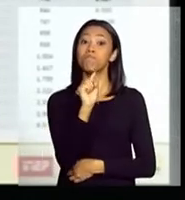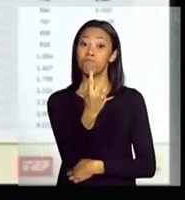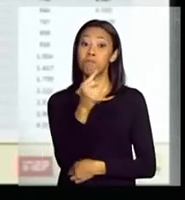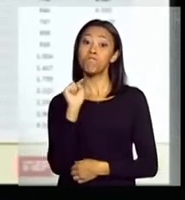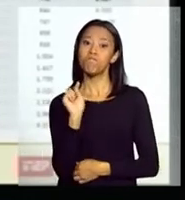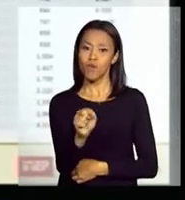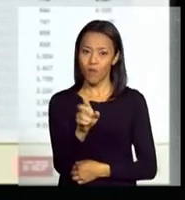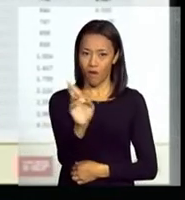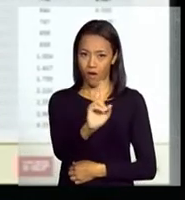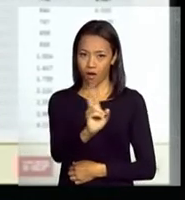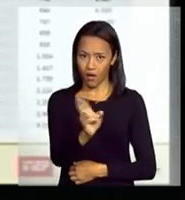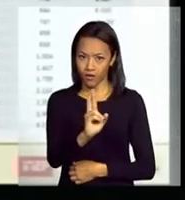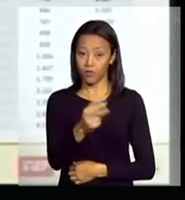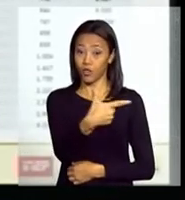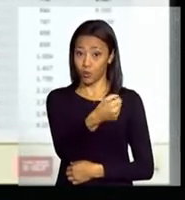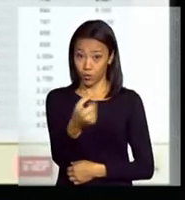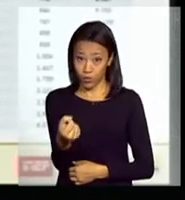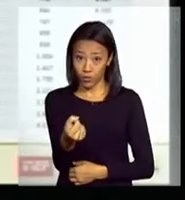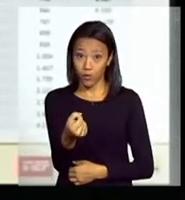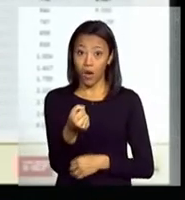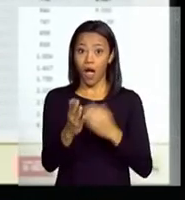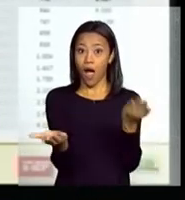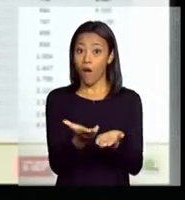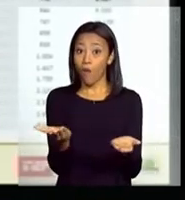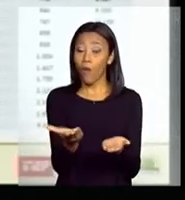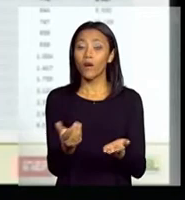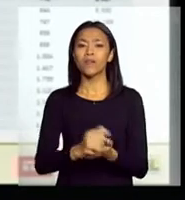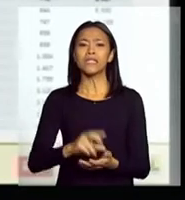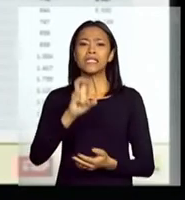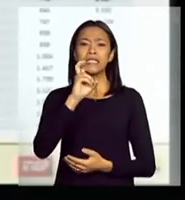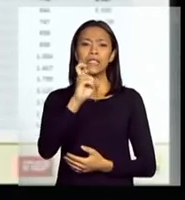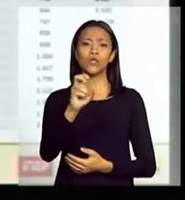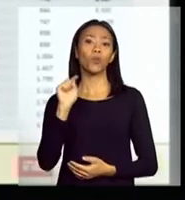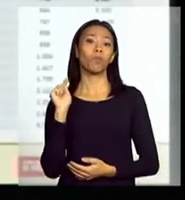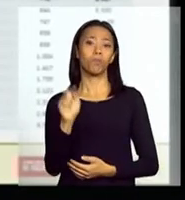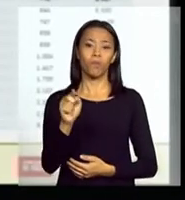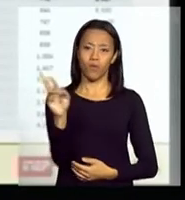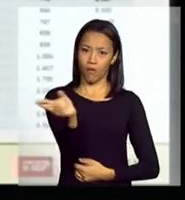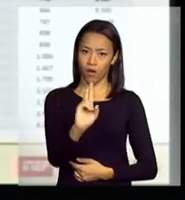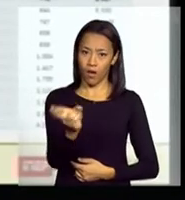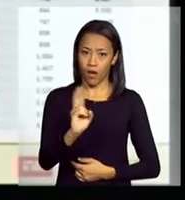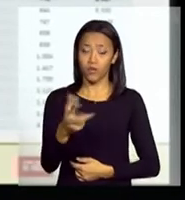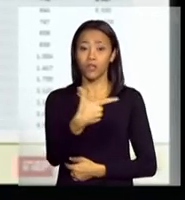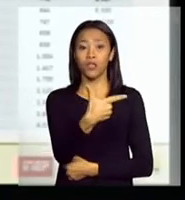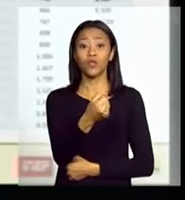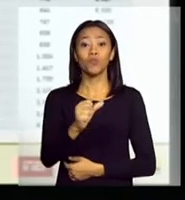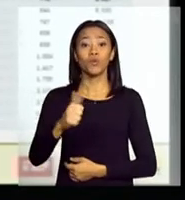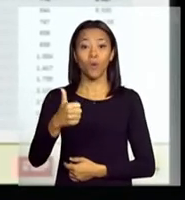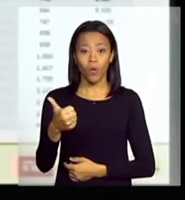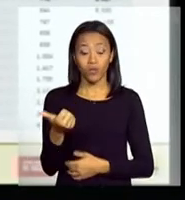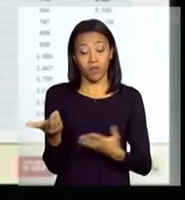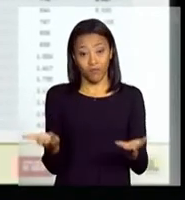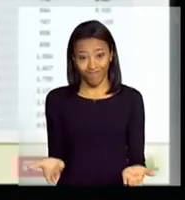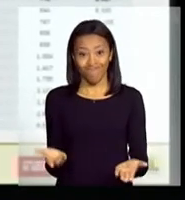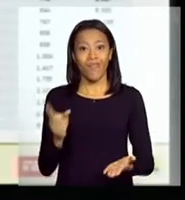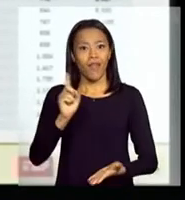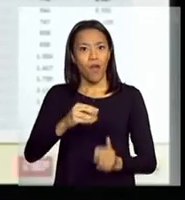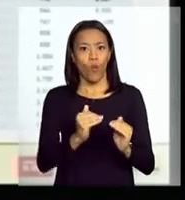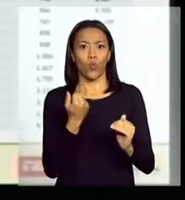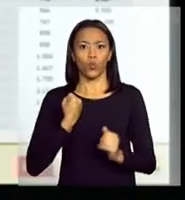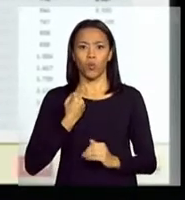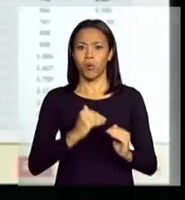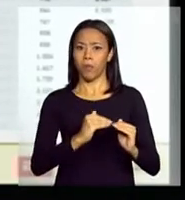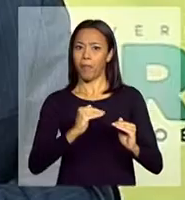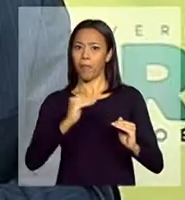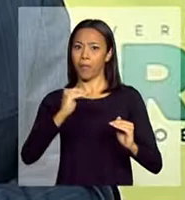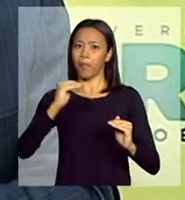Goiás tem dois mil tamos chegando aí as cinco mil reais em 2011 ou seja tem tido um